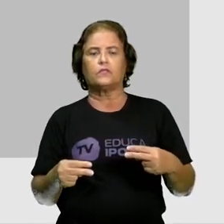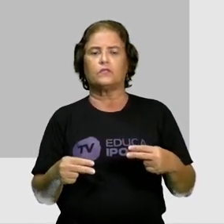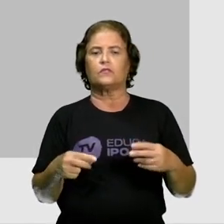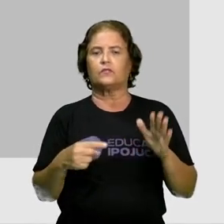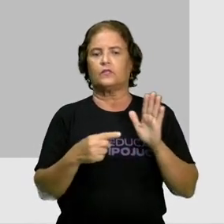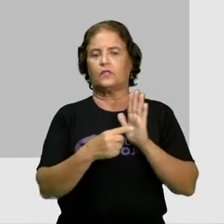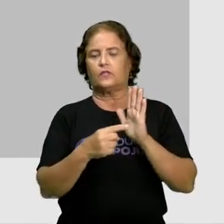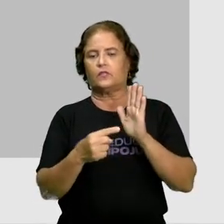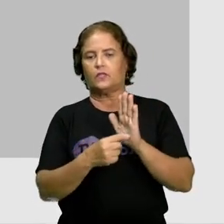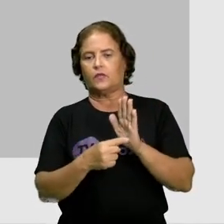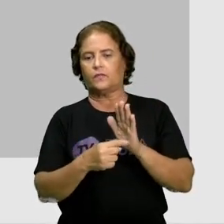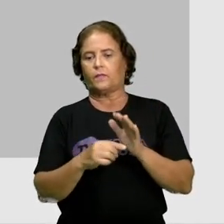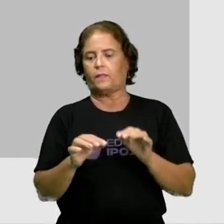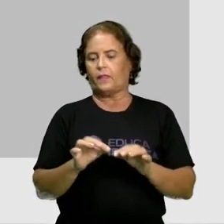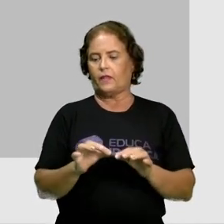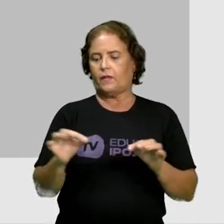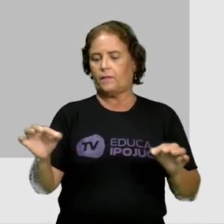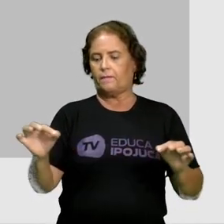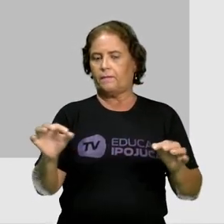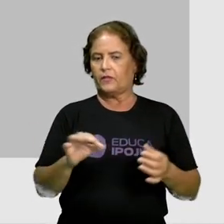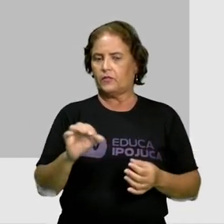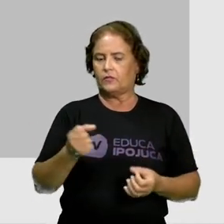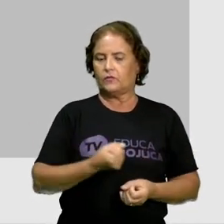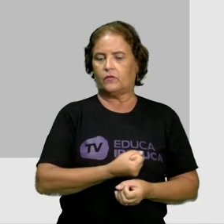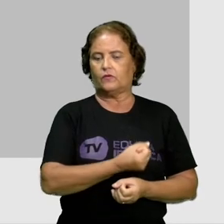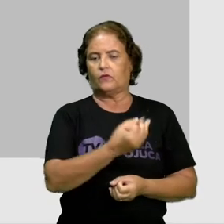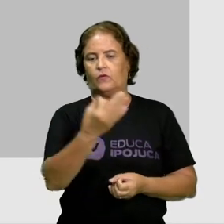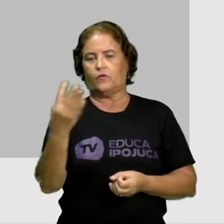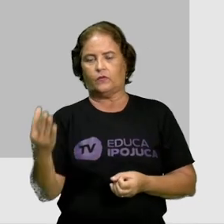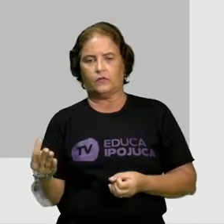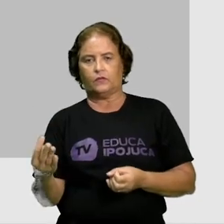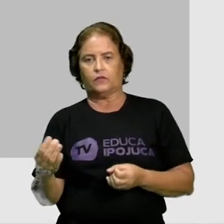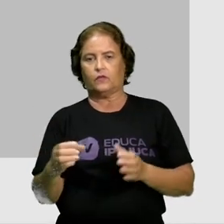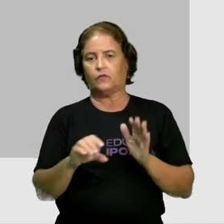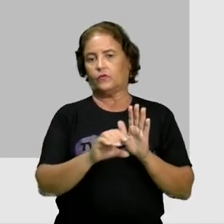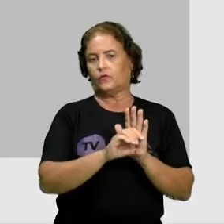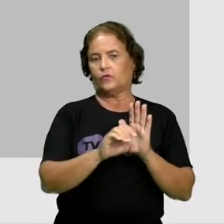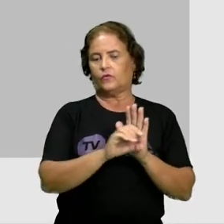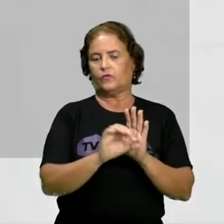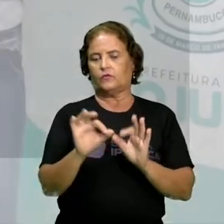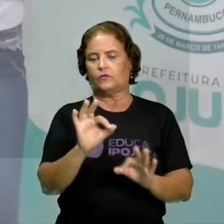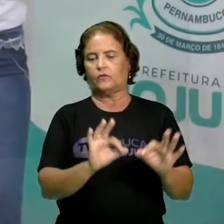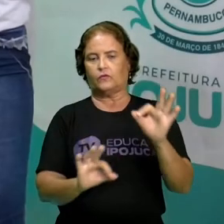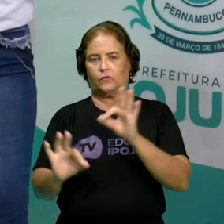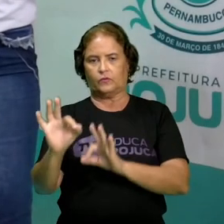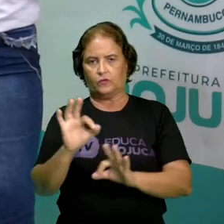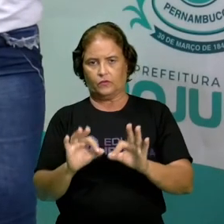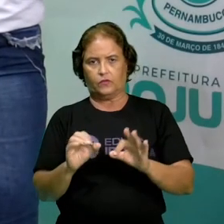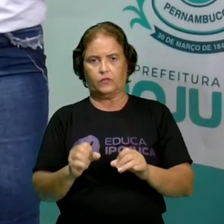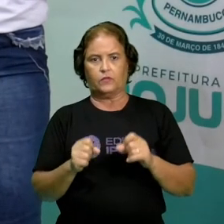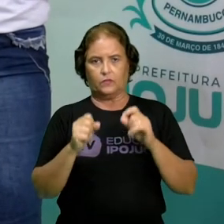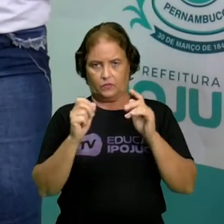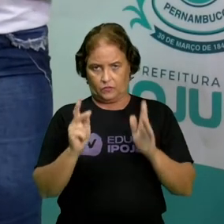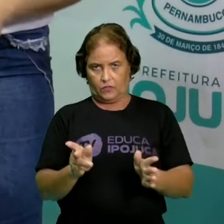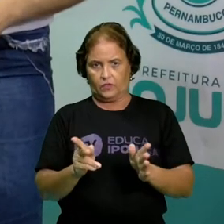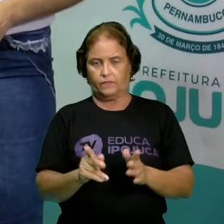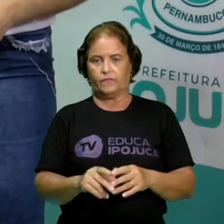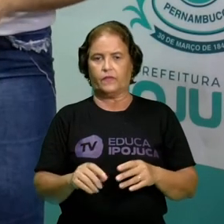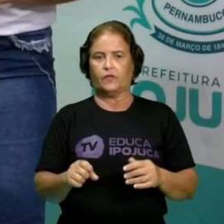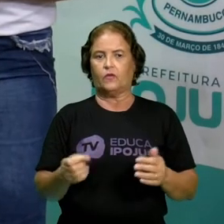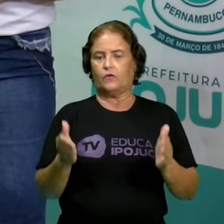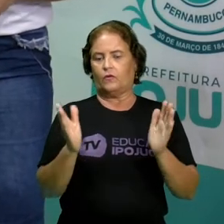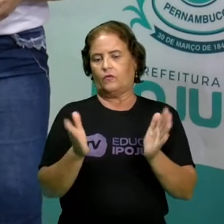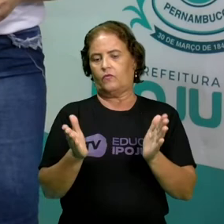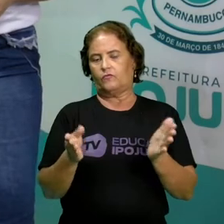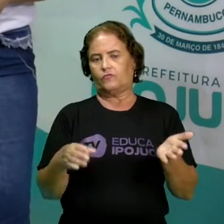representam medidas, quantidades, códigos e ordem. Certo, crianças? Por hoje a nossa aula